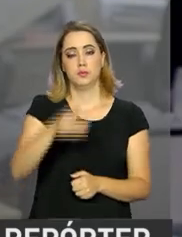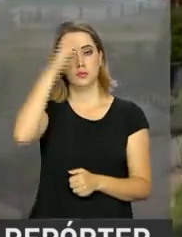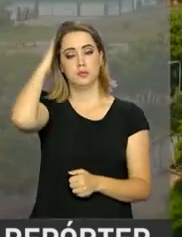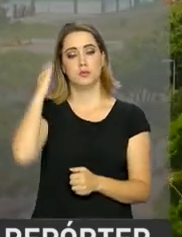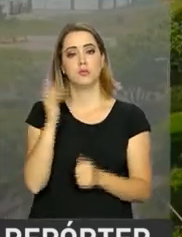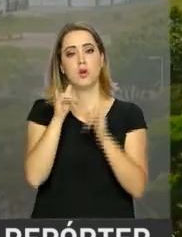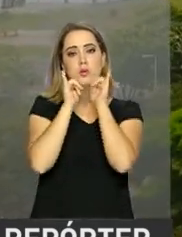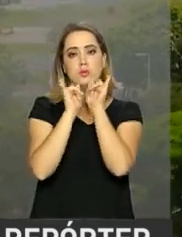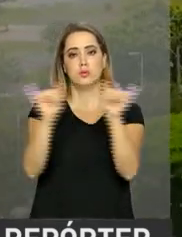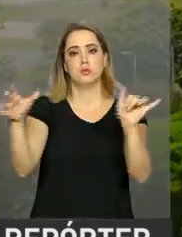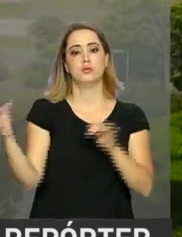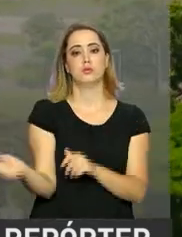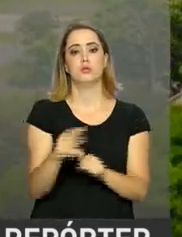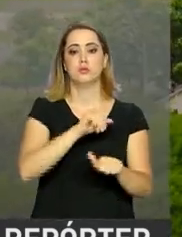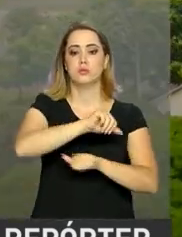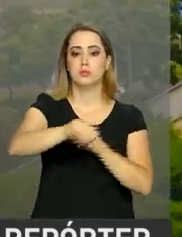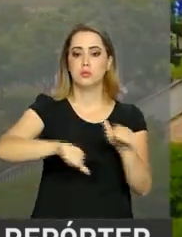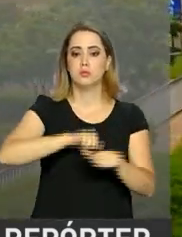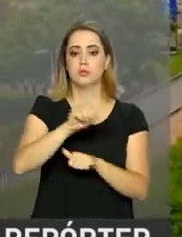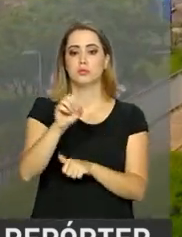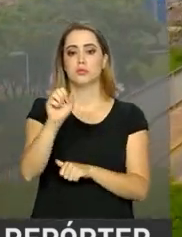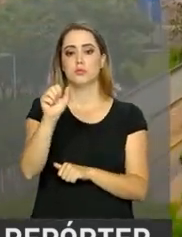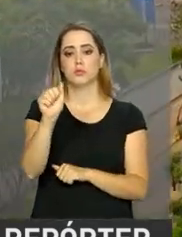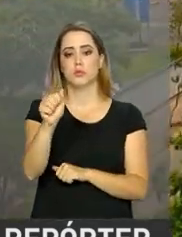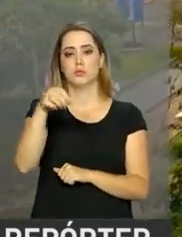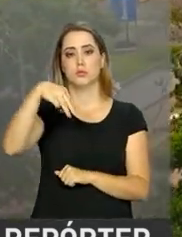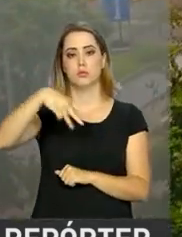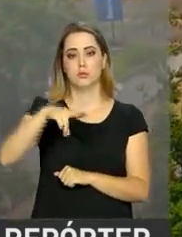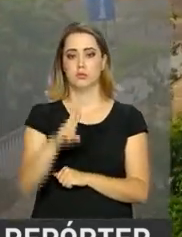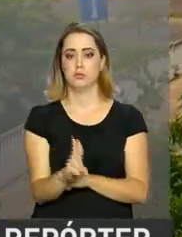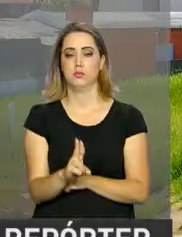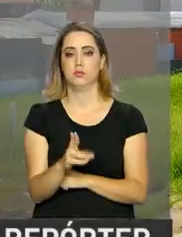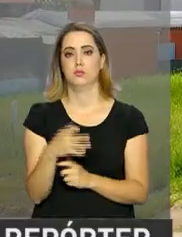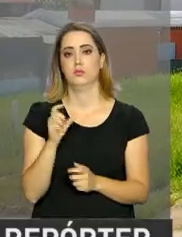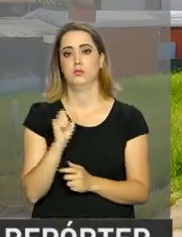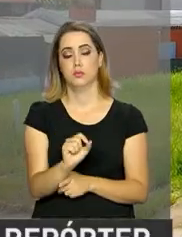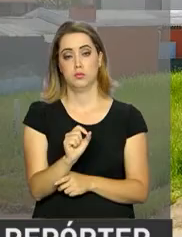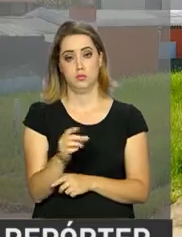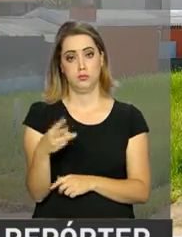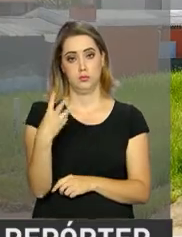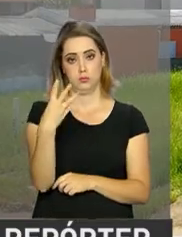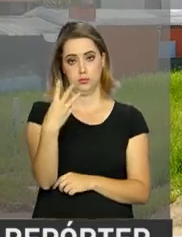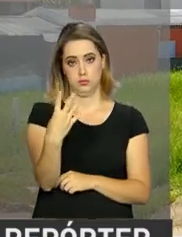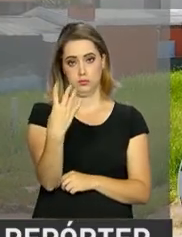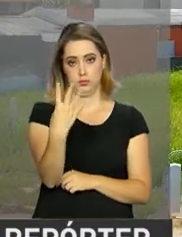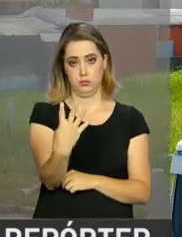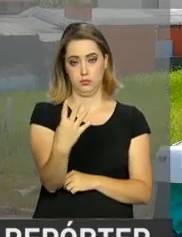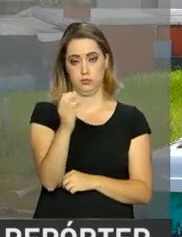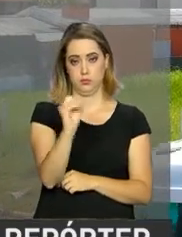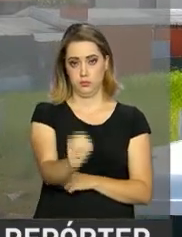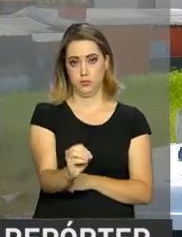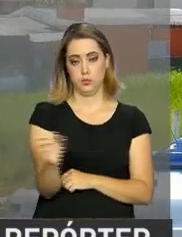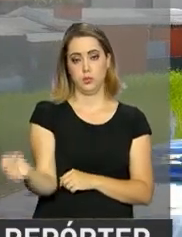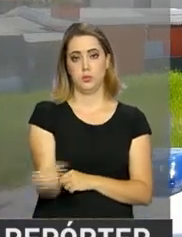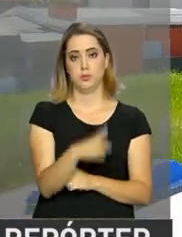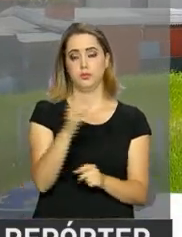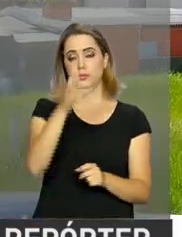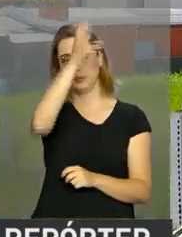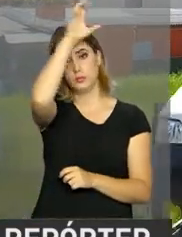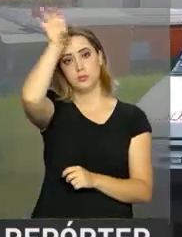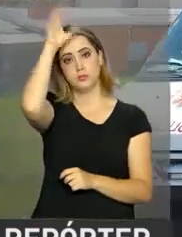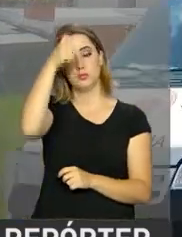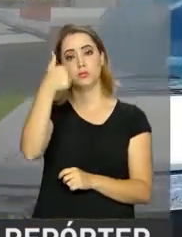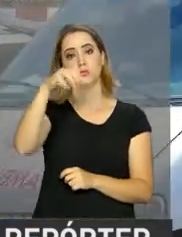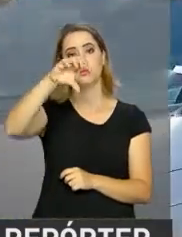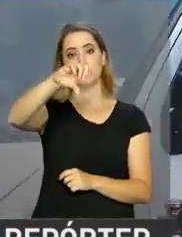fizeram o anúncio da renovação da frota do serviço de atendimento móvel de urgência o samu com 340 novas ambulâncias para 19